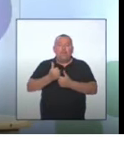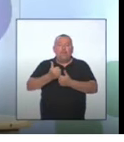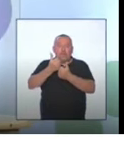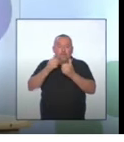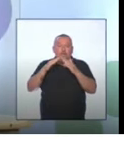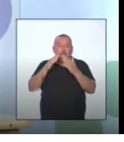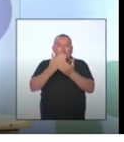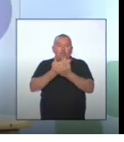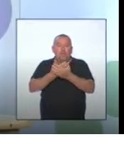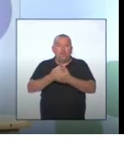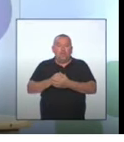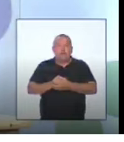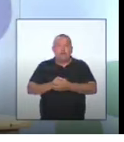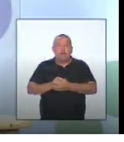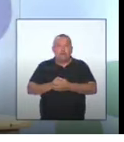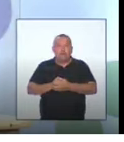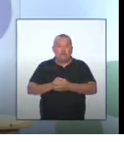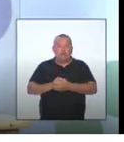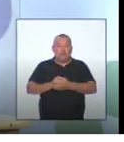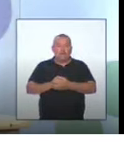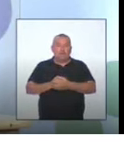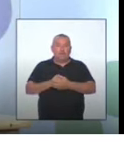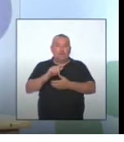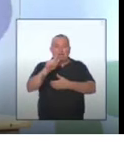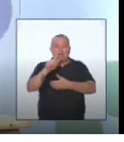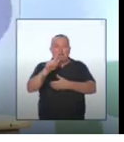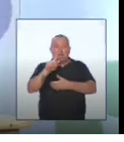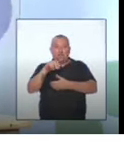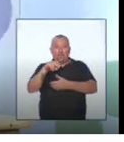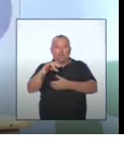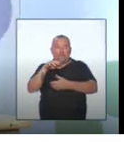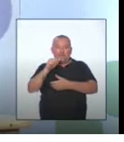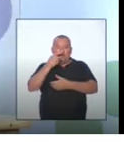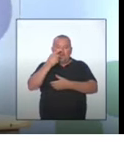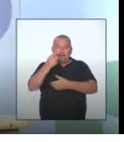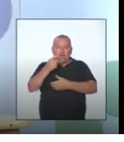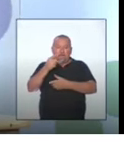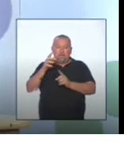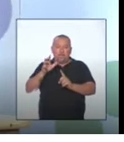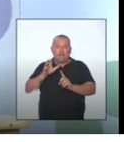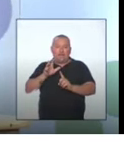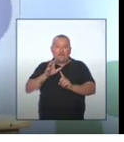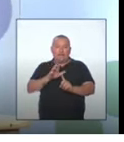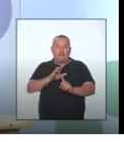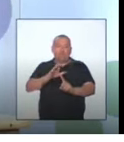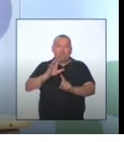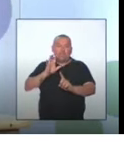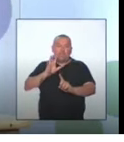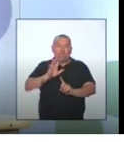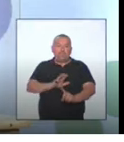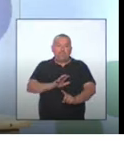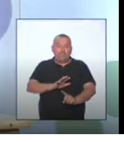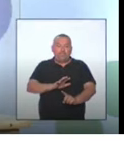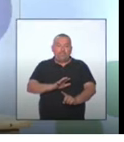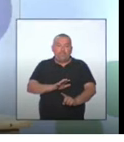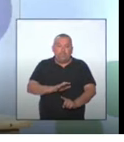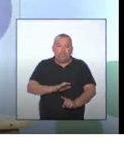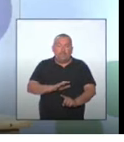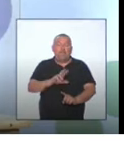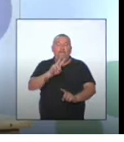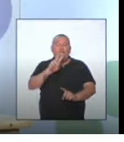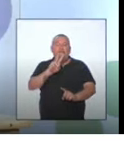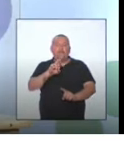escolar. A Giovana coloca assédio virtual. E a Giovana trouxe um ponto que é essencial,